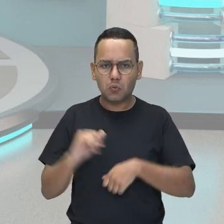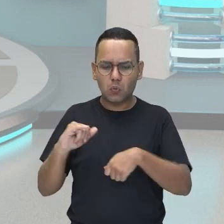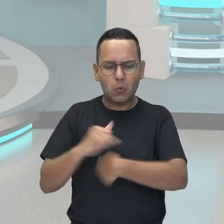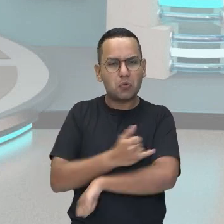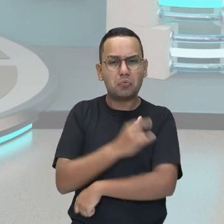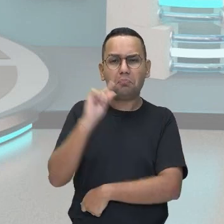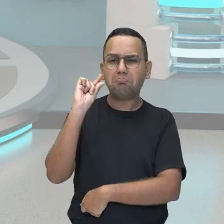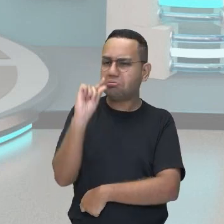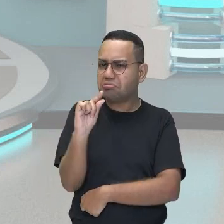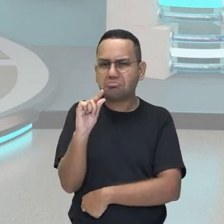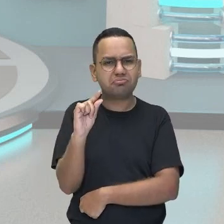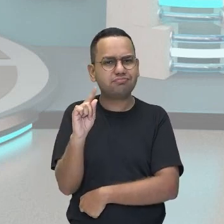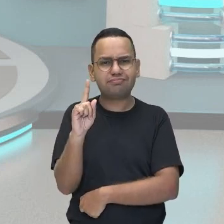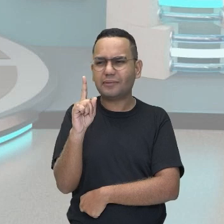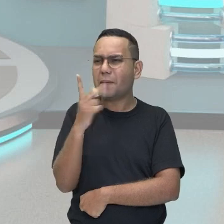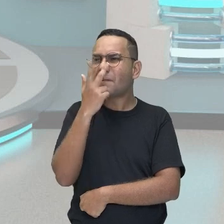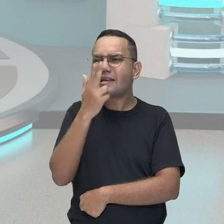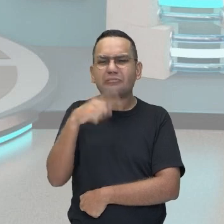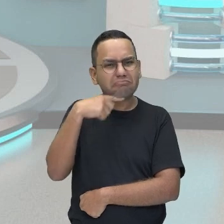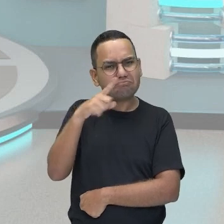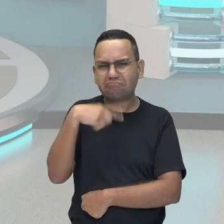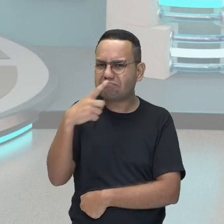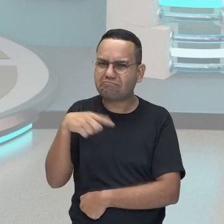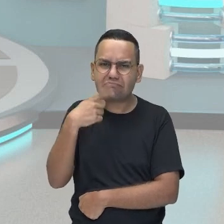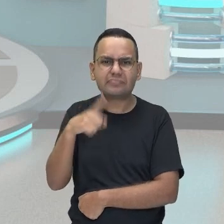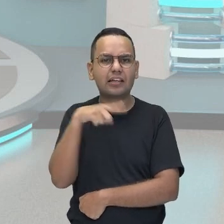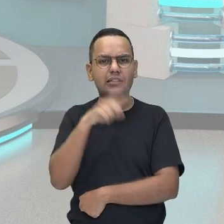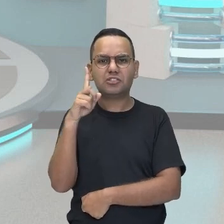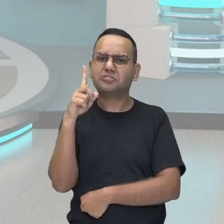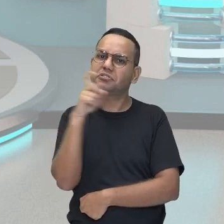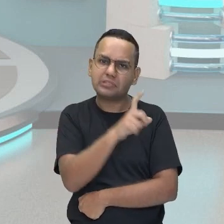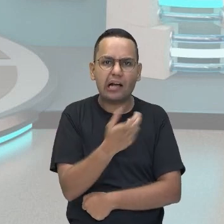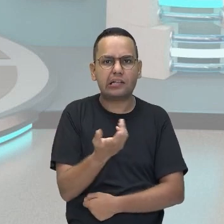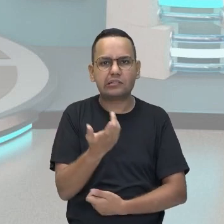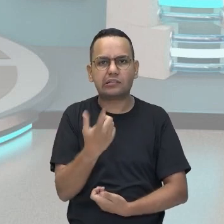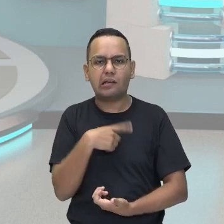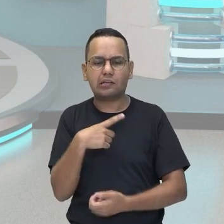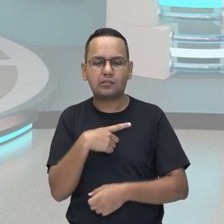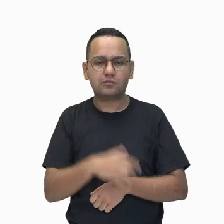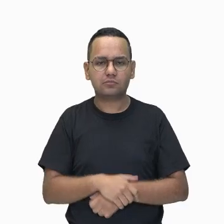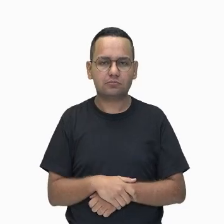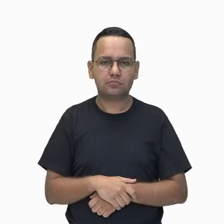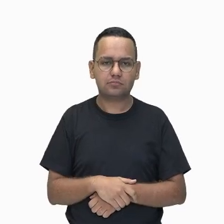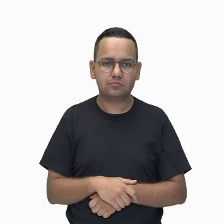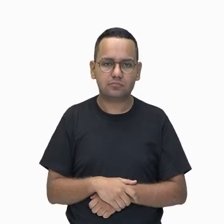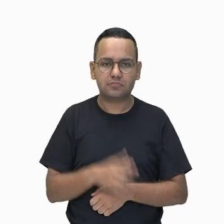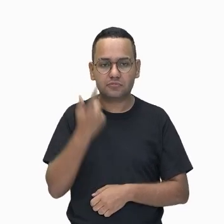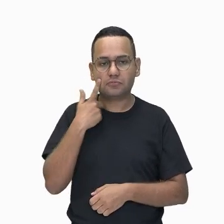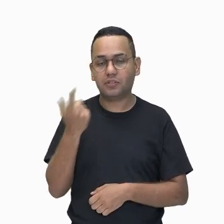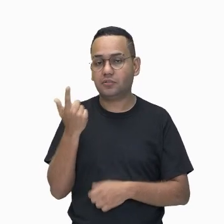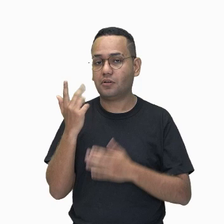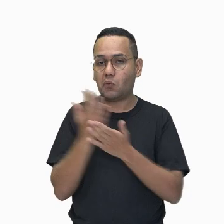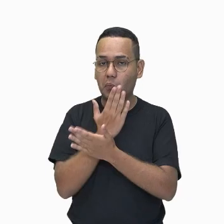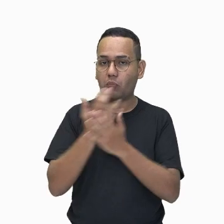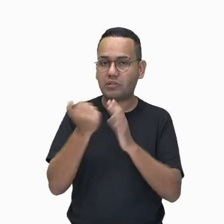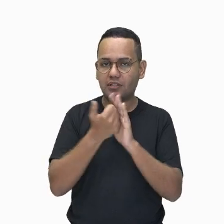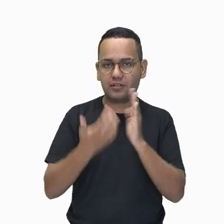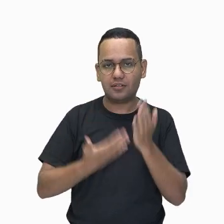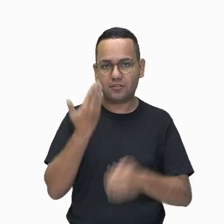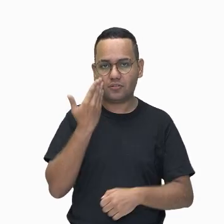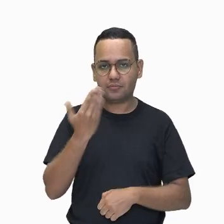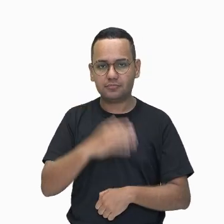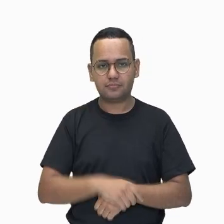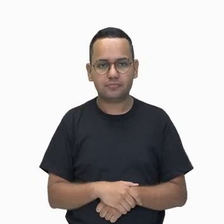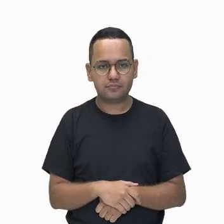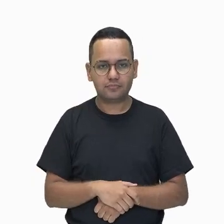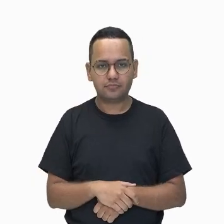não consegue ganhar, na verdade não é nem uma facilidade, é uma dificuldade de ganhar peso. E aí, algumas características da ectomorfia aparecem agora para